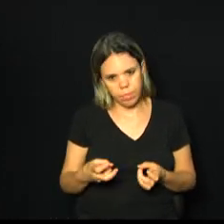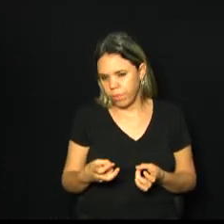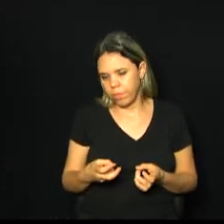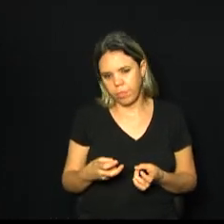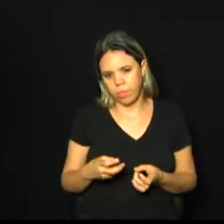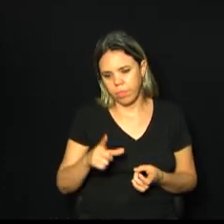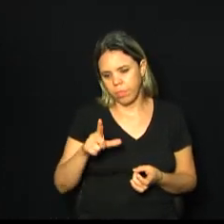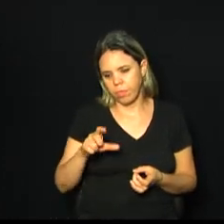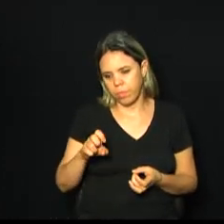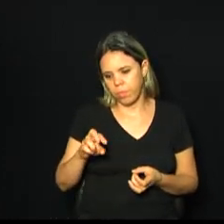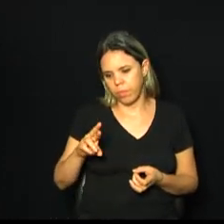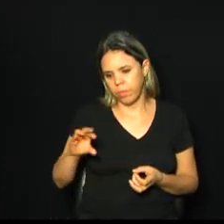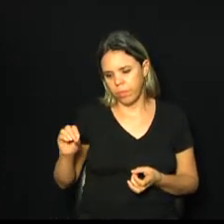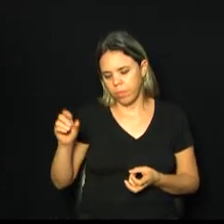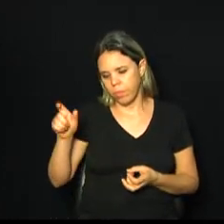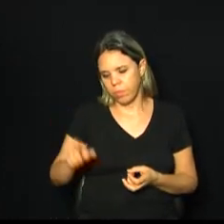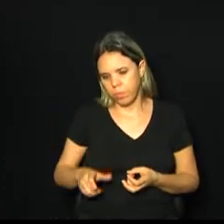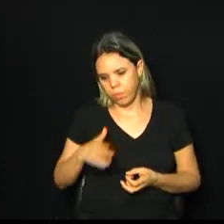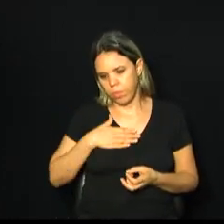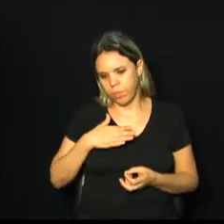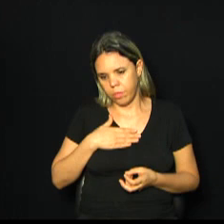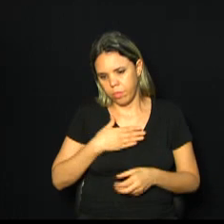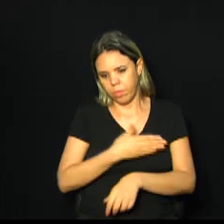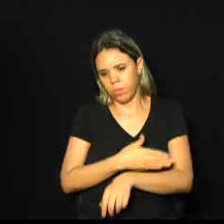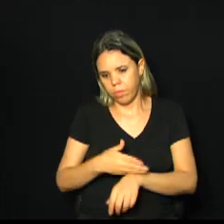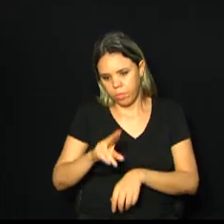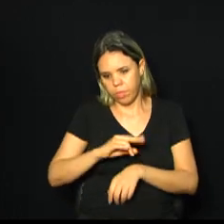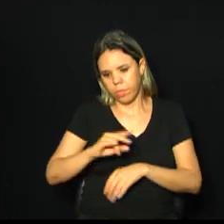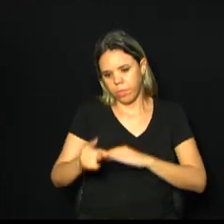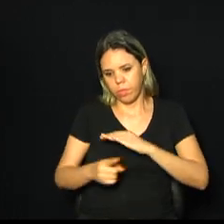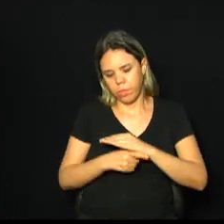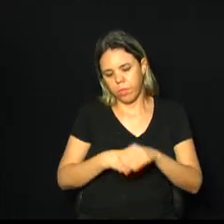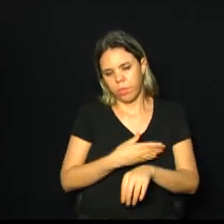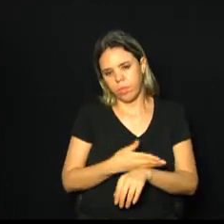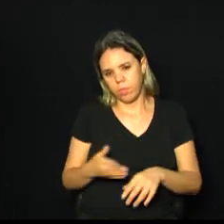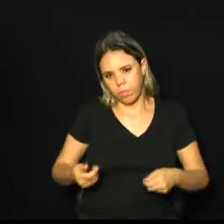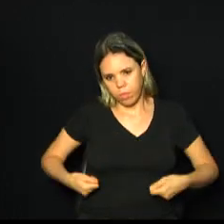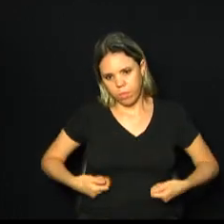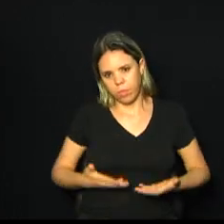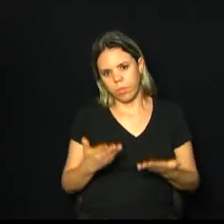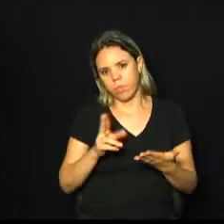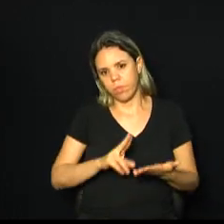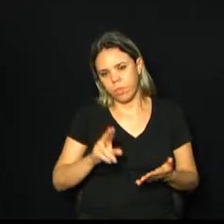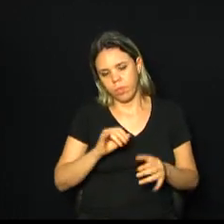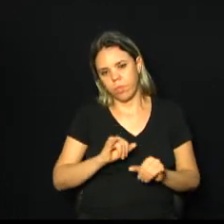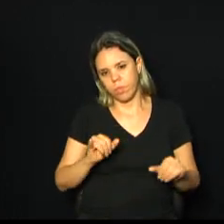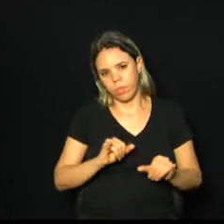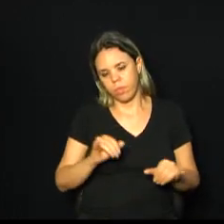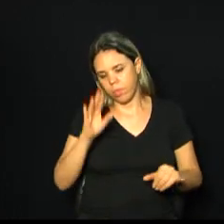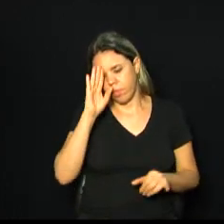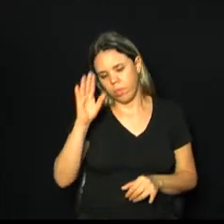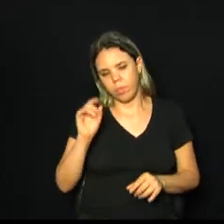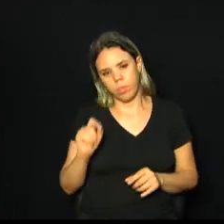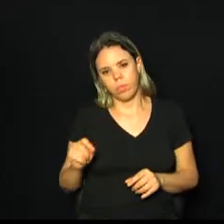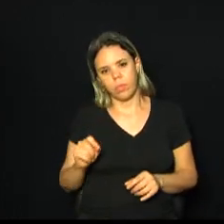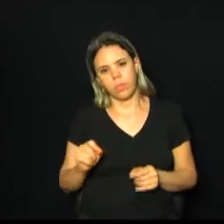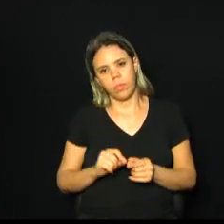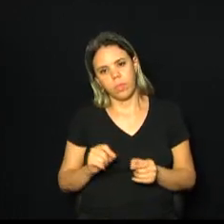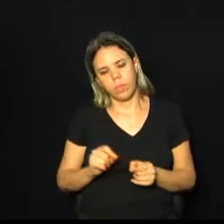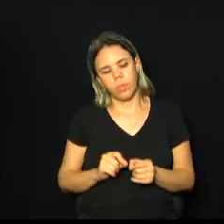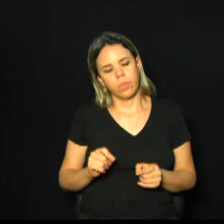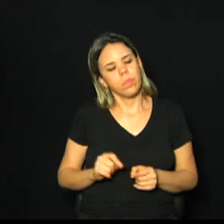Leandro, ela identificou o meu hábito de consumo. E usou essa informação privilegiada para fazer o